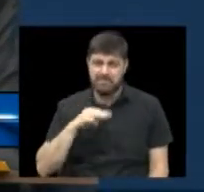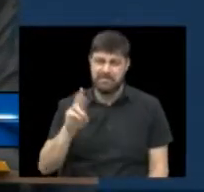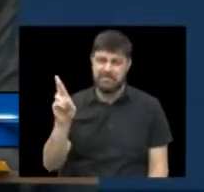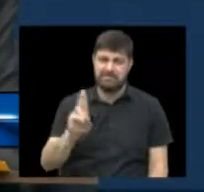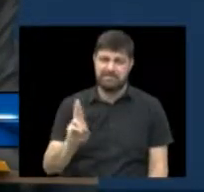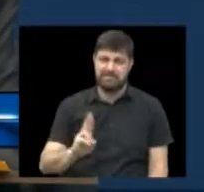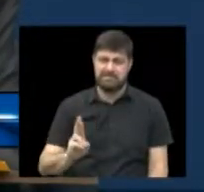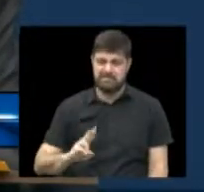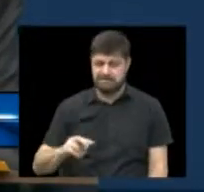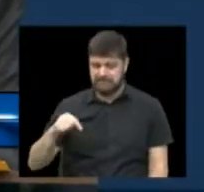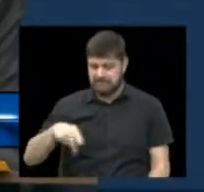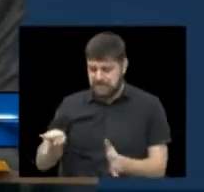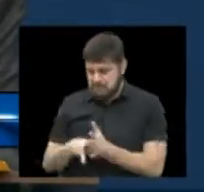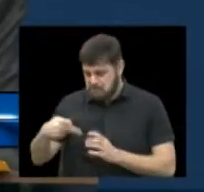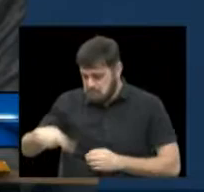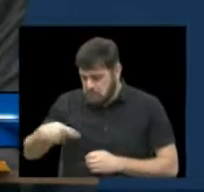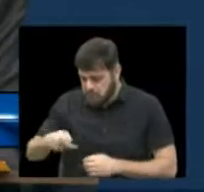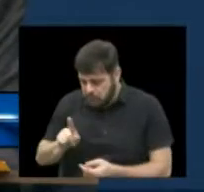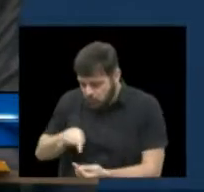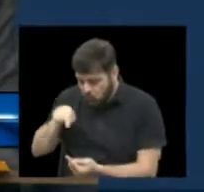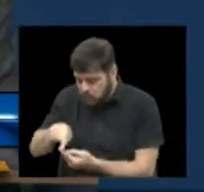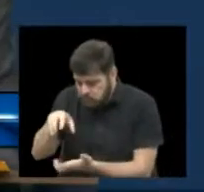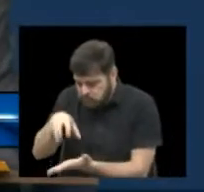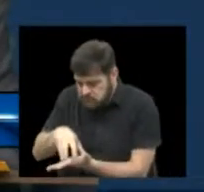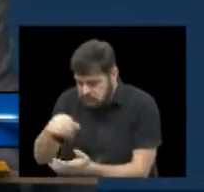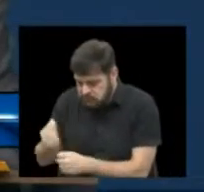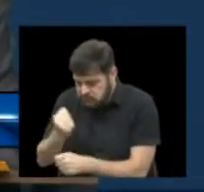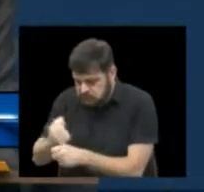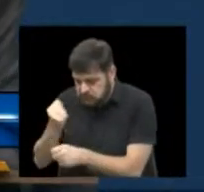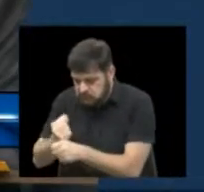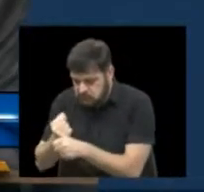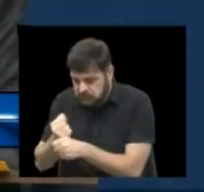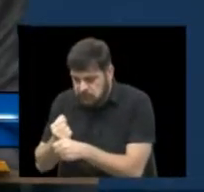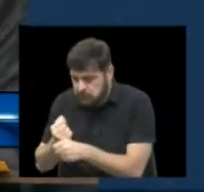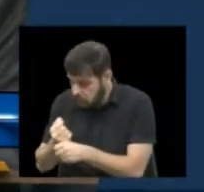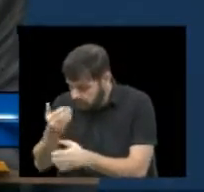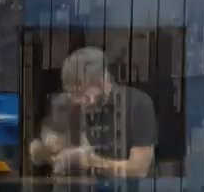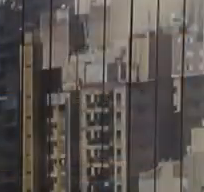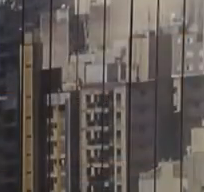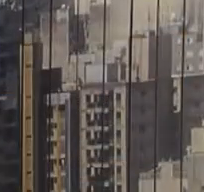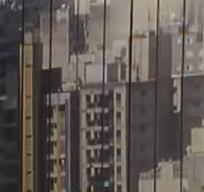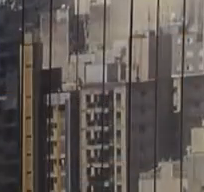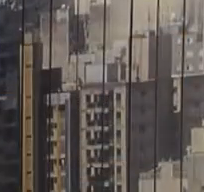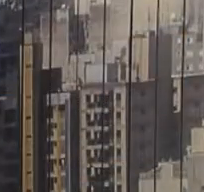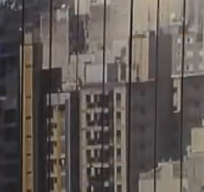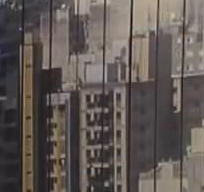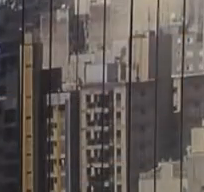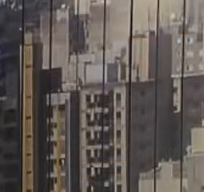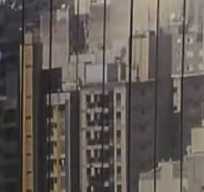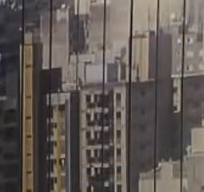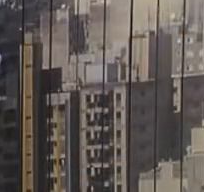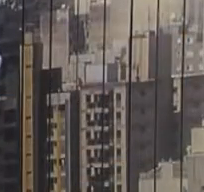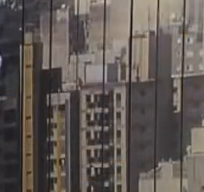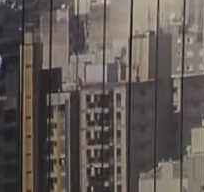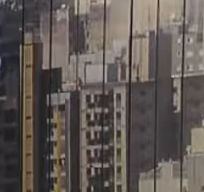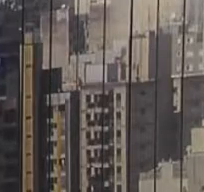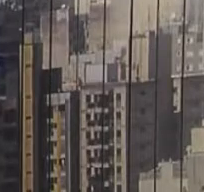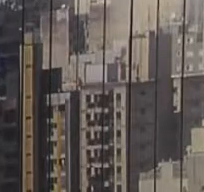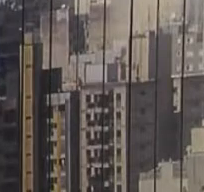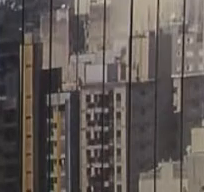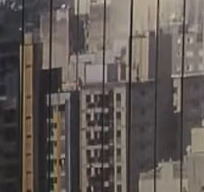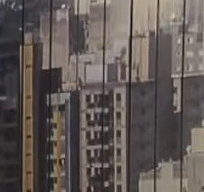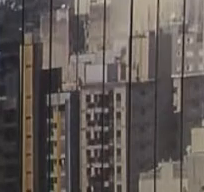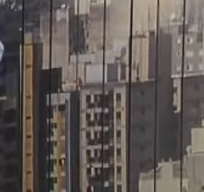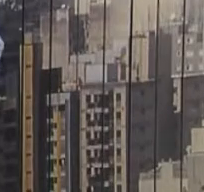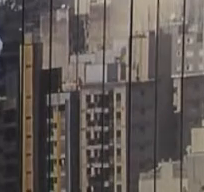de reais que seriam utilizados para a construção de uma unidade de pronto atendimento. A Prefeitura regulamentou a lei